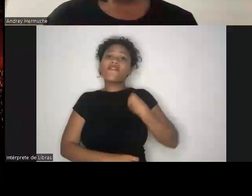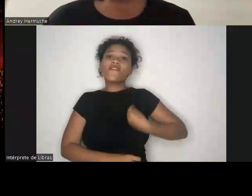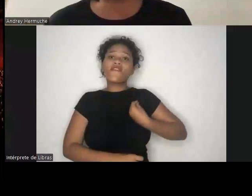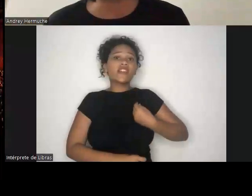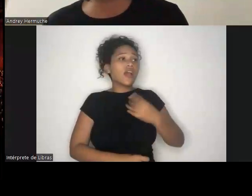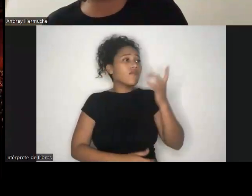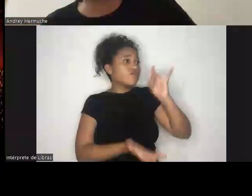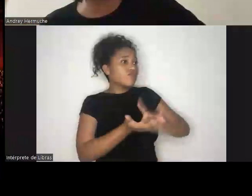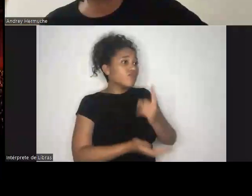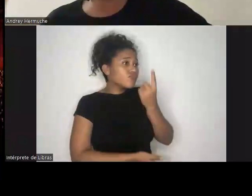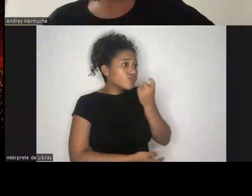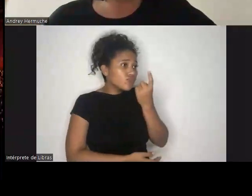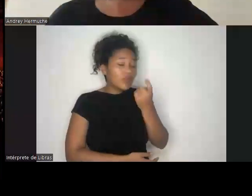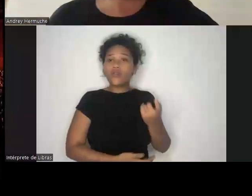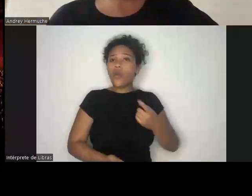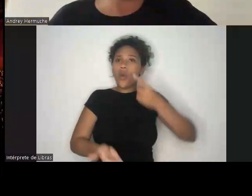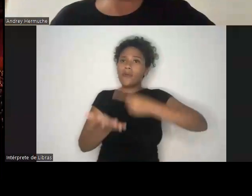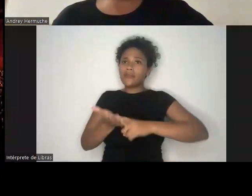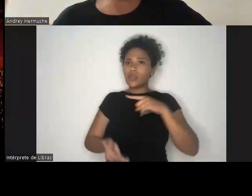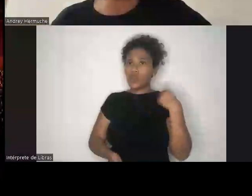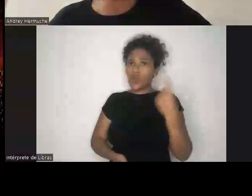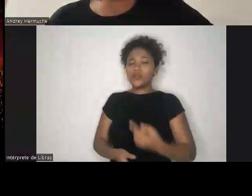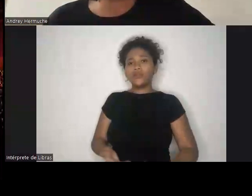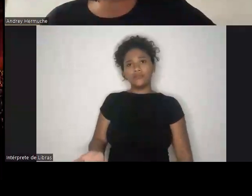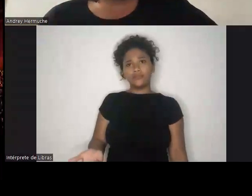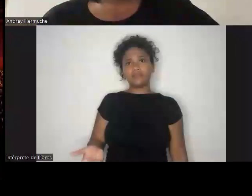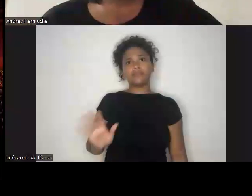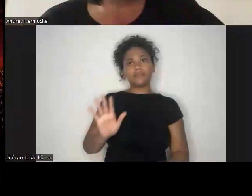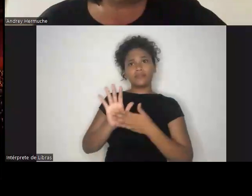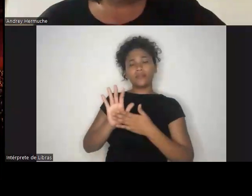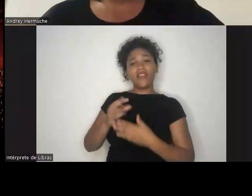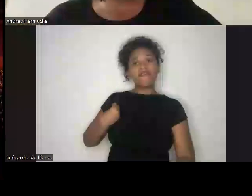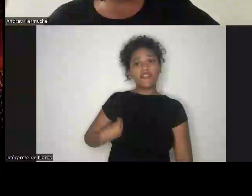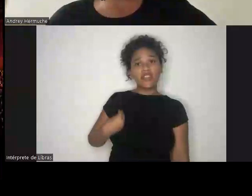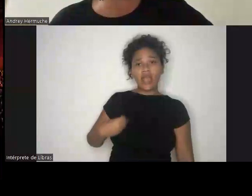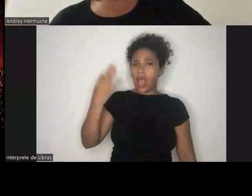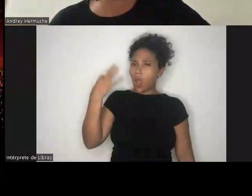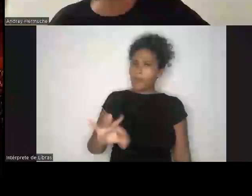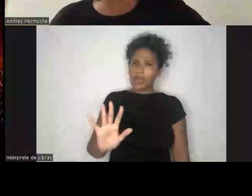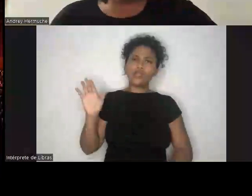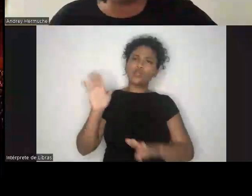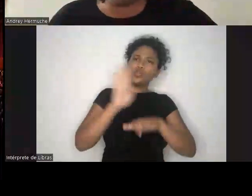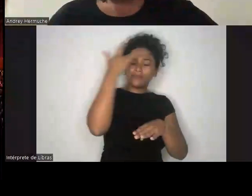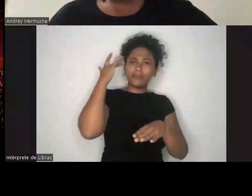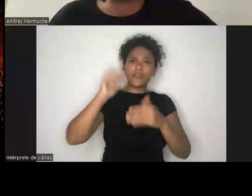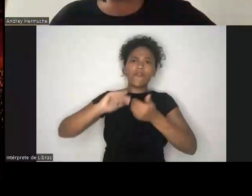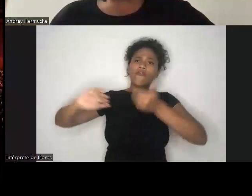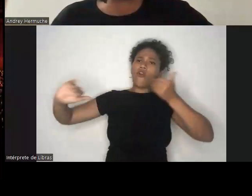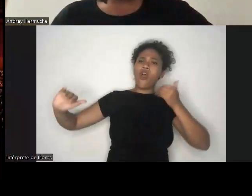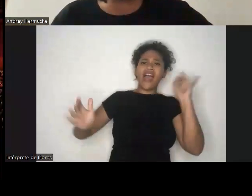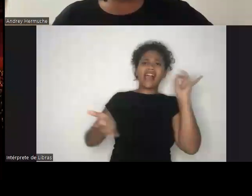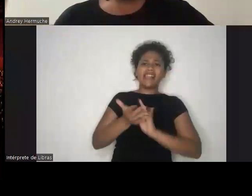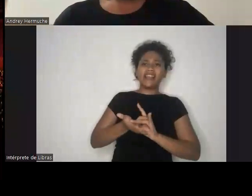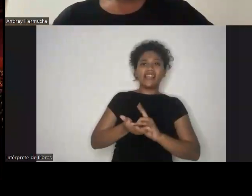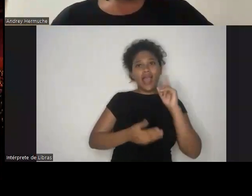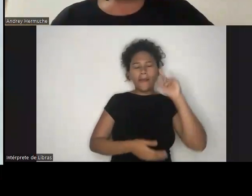e que o nosso compromisso é Nosso propósito de vida ele realmente é ajudar as pessoas a sair da realidade e